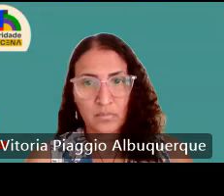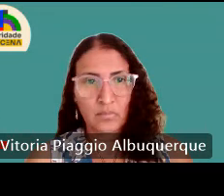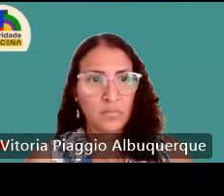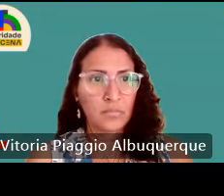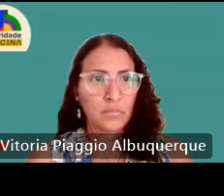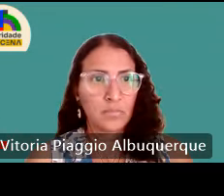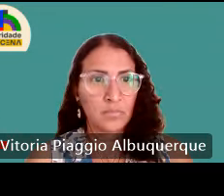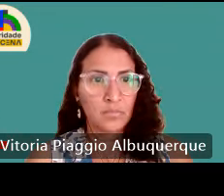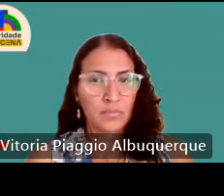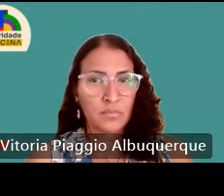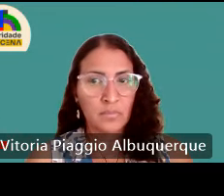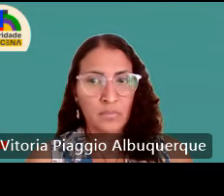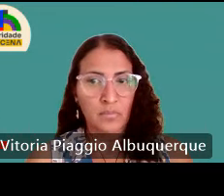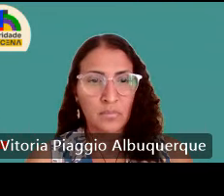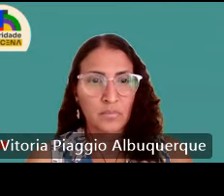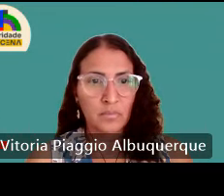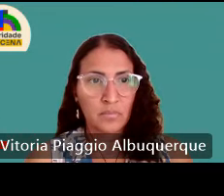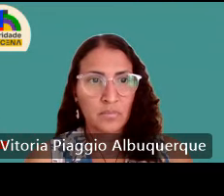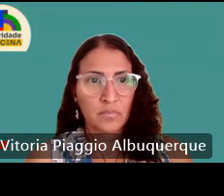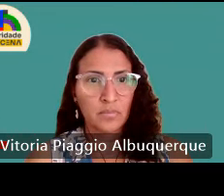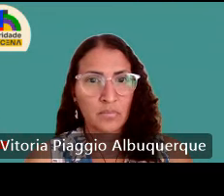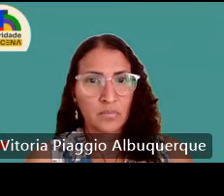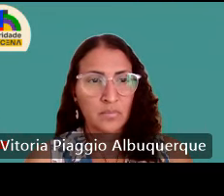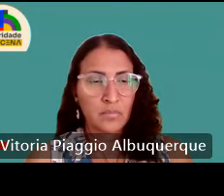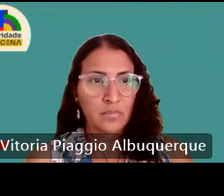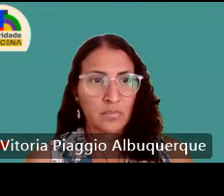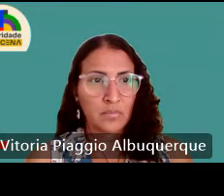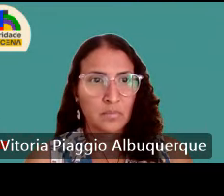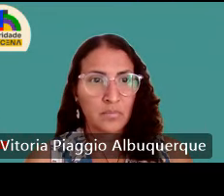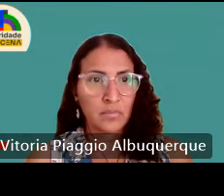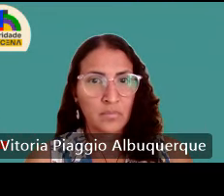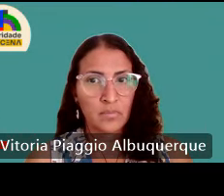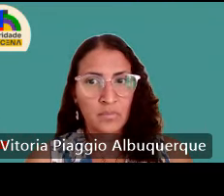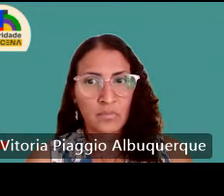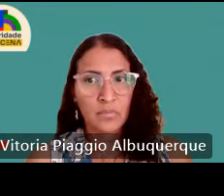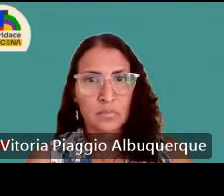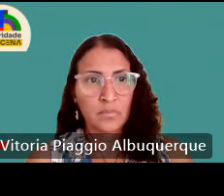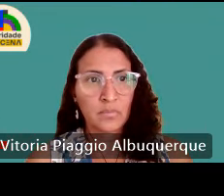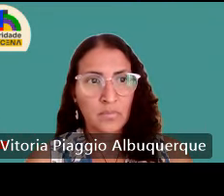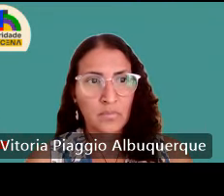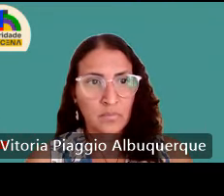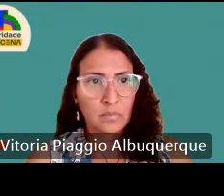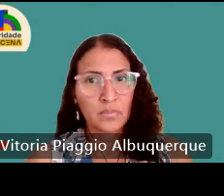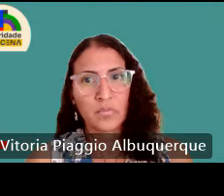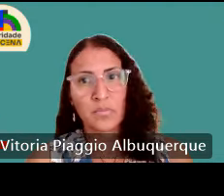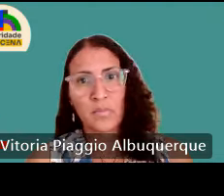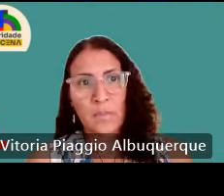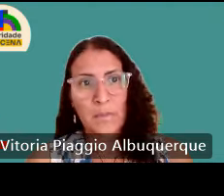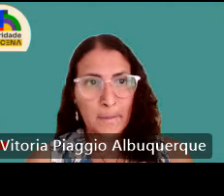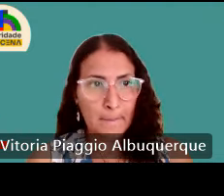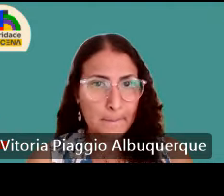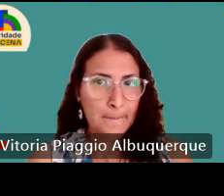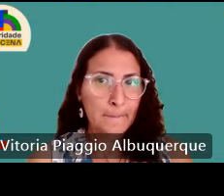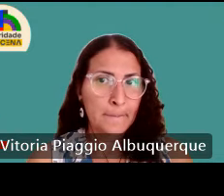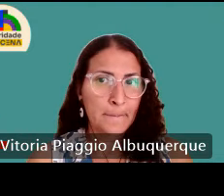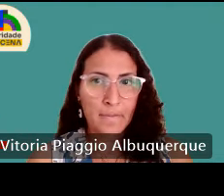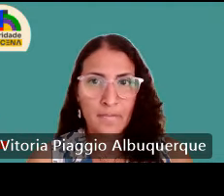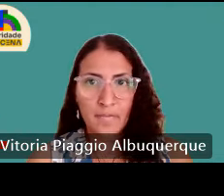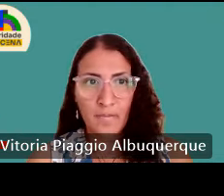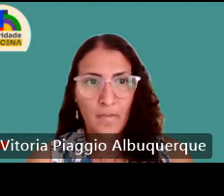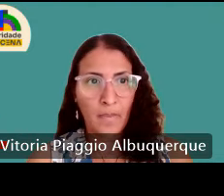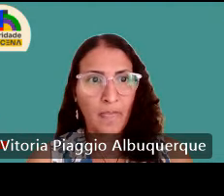eh tem que assumir esse papel né de de fato tomar as decisões assumir a respons idade por elas né E aí